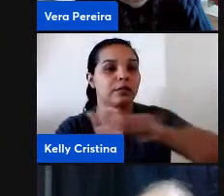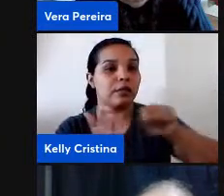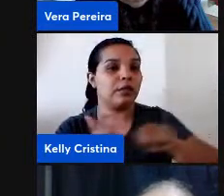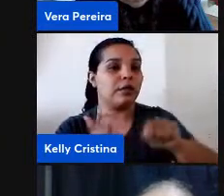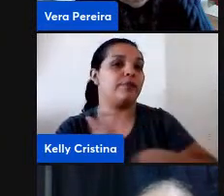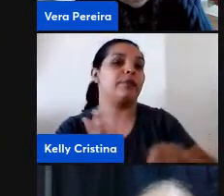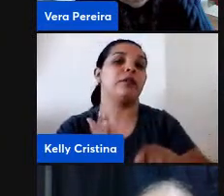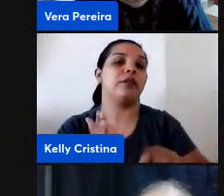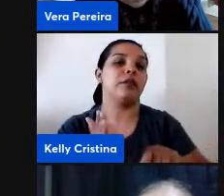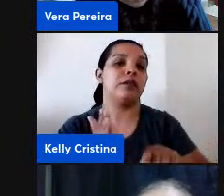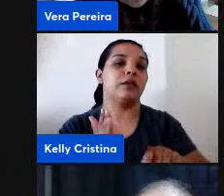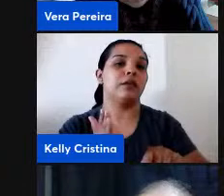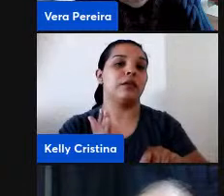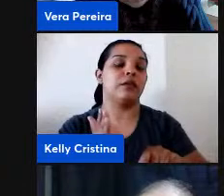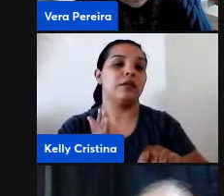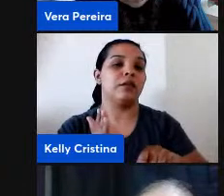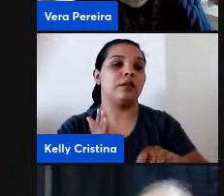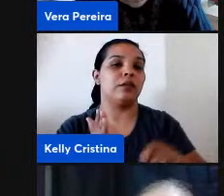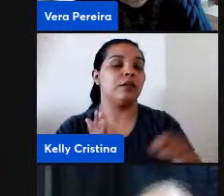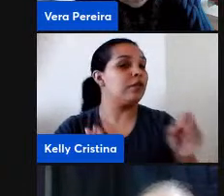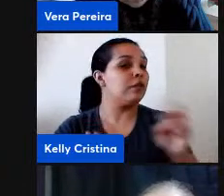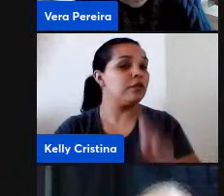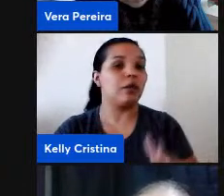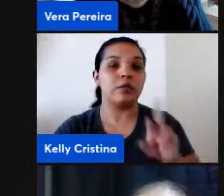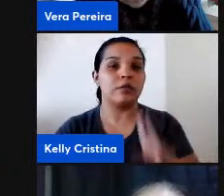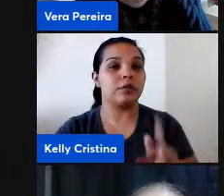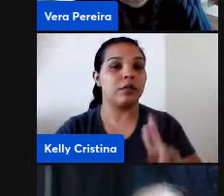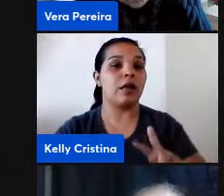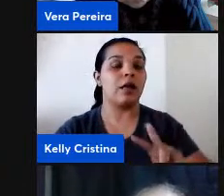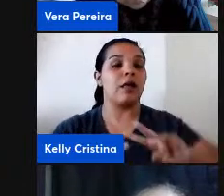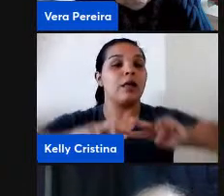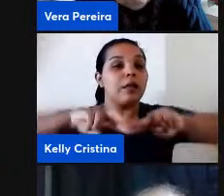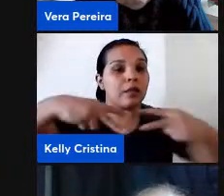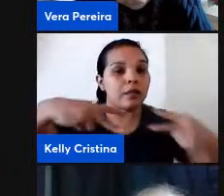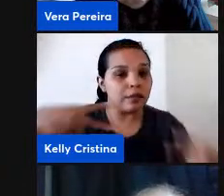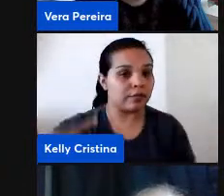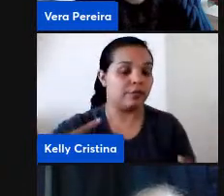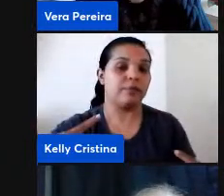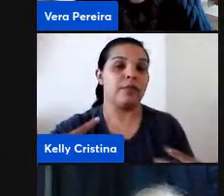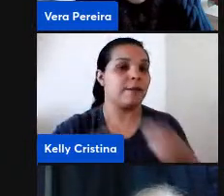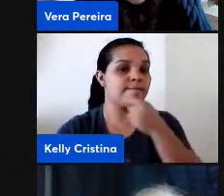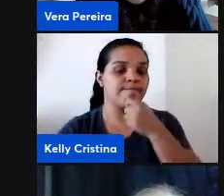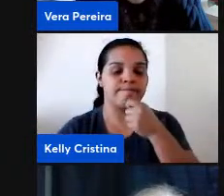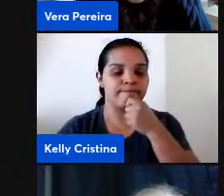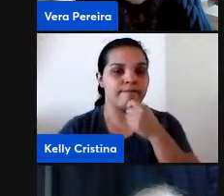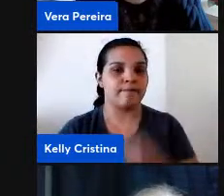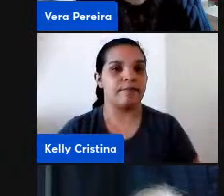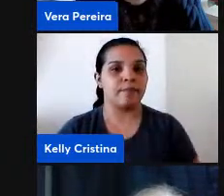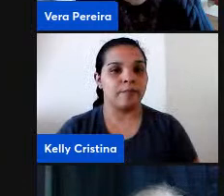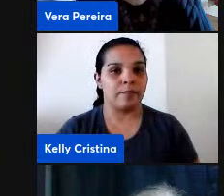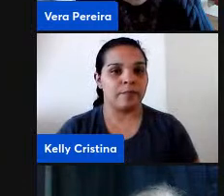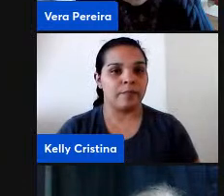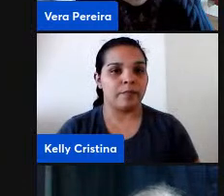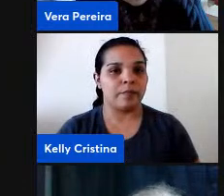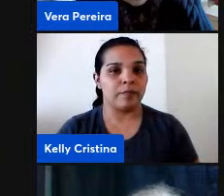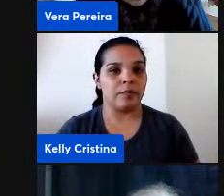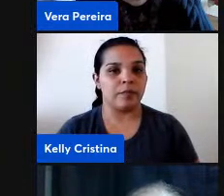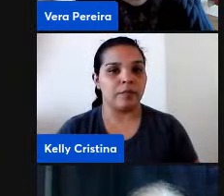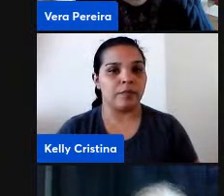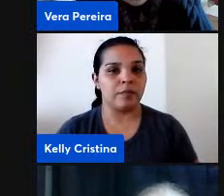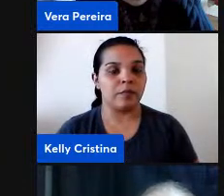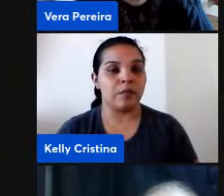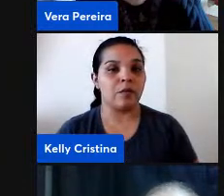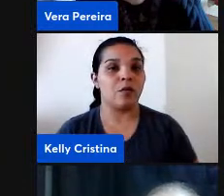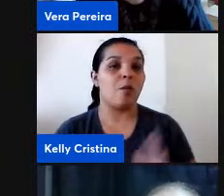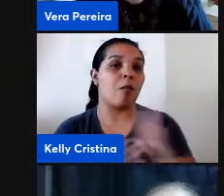está grafada na nossa herança genética. Como